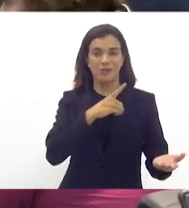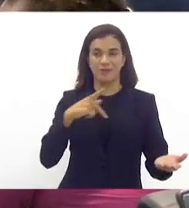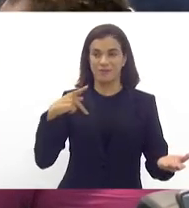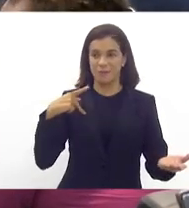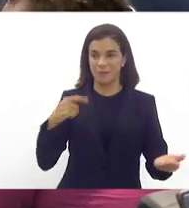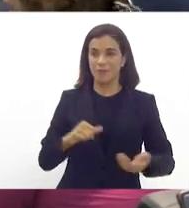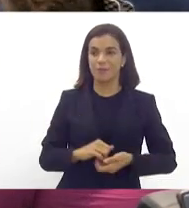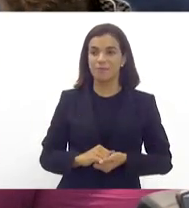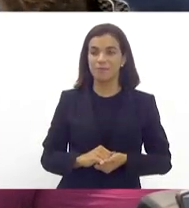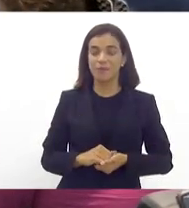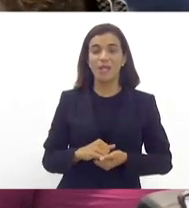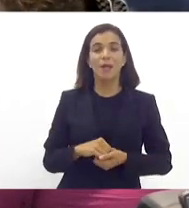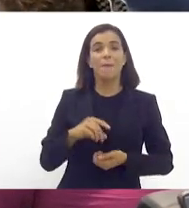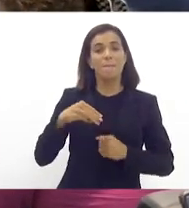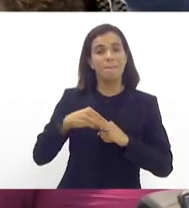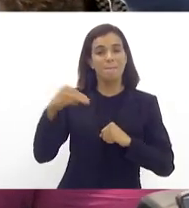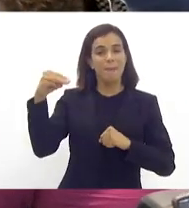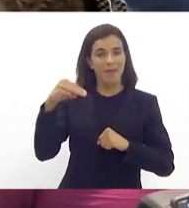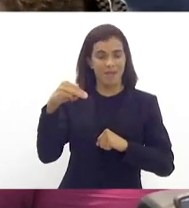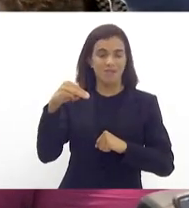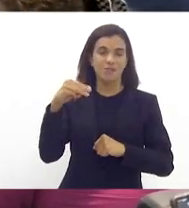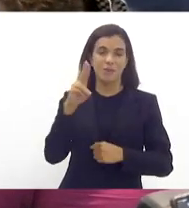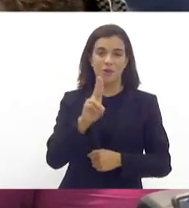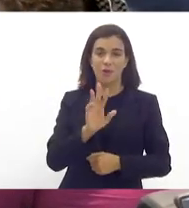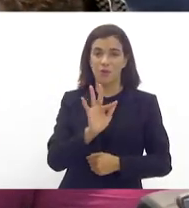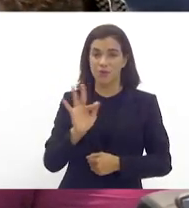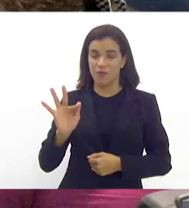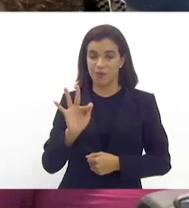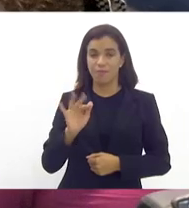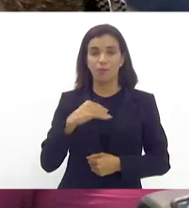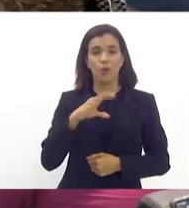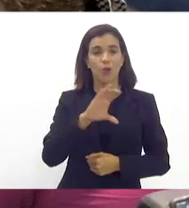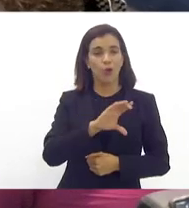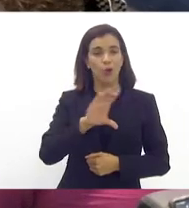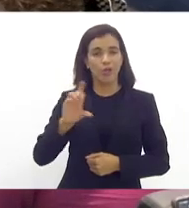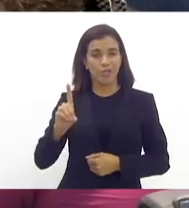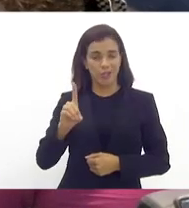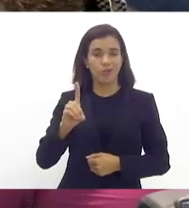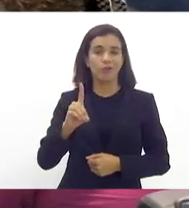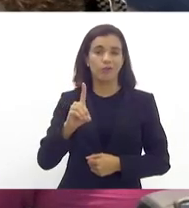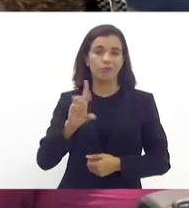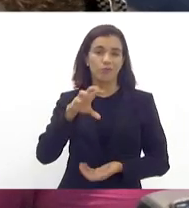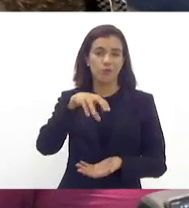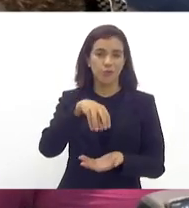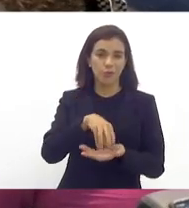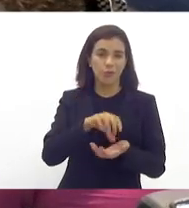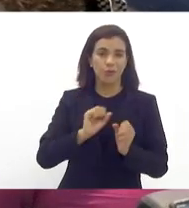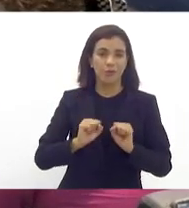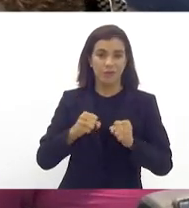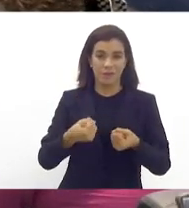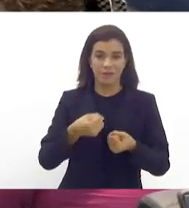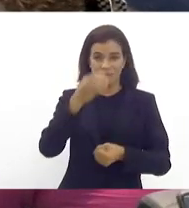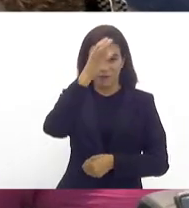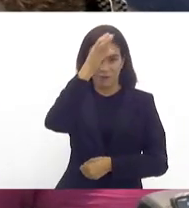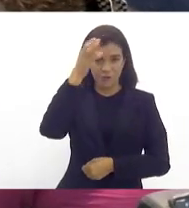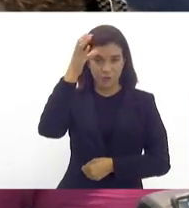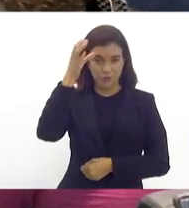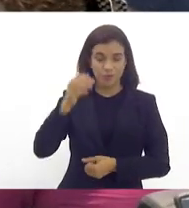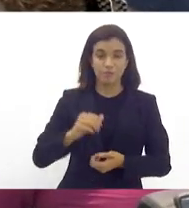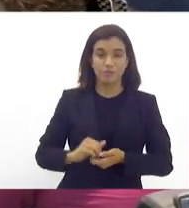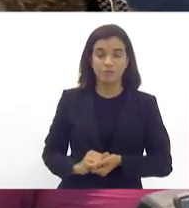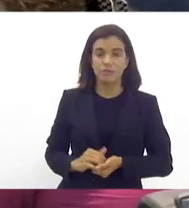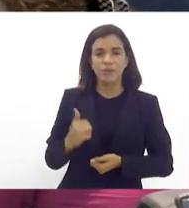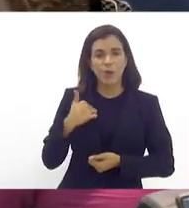Doutor pela uf sou o coordenador do núcleo de Defesa do Consumidor e eu